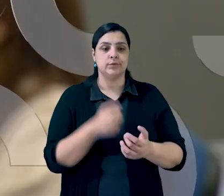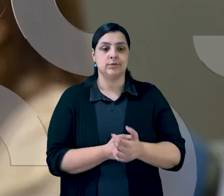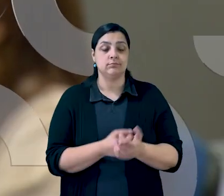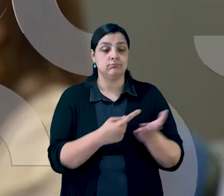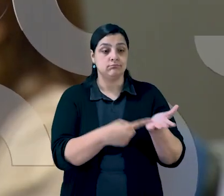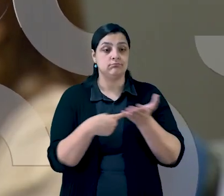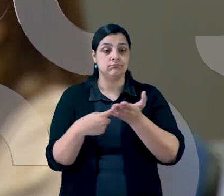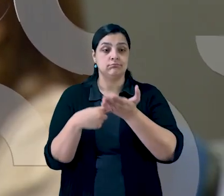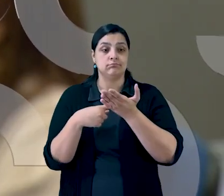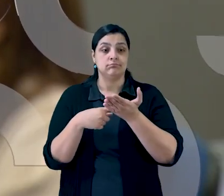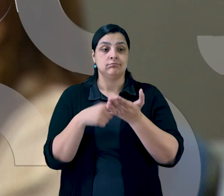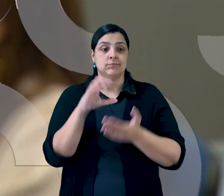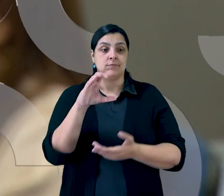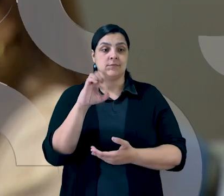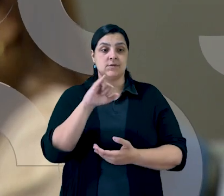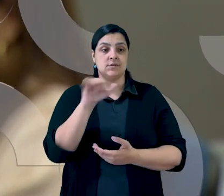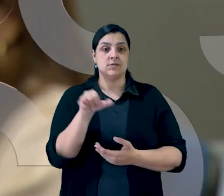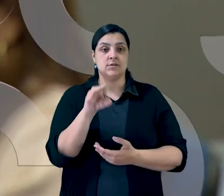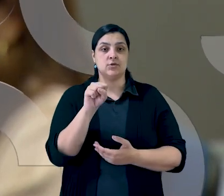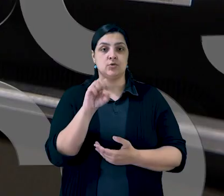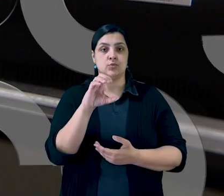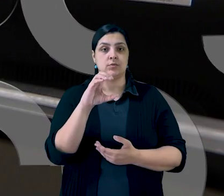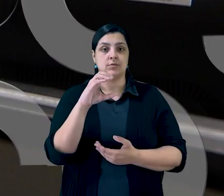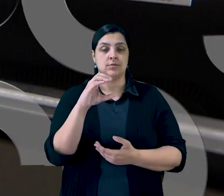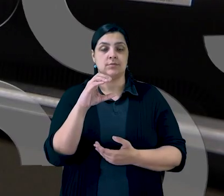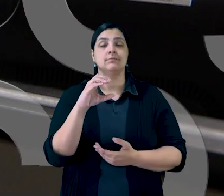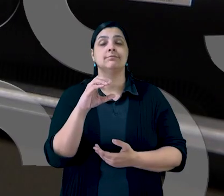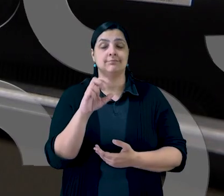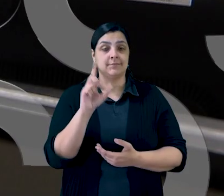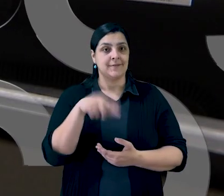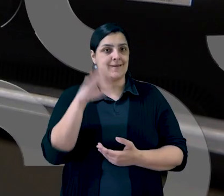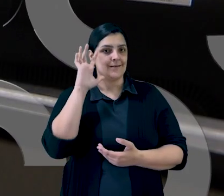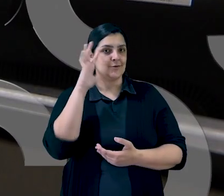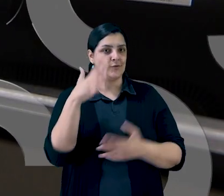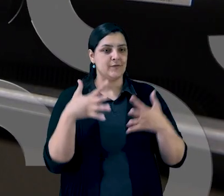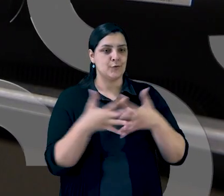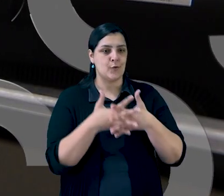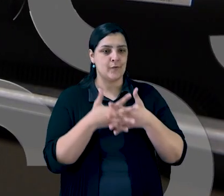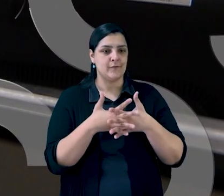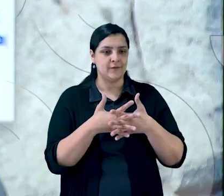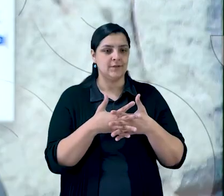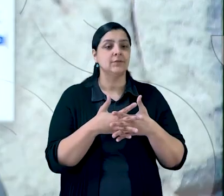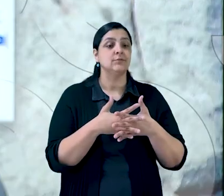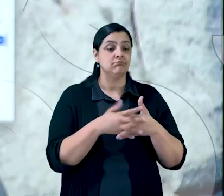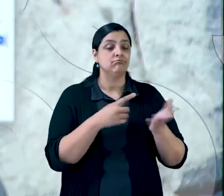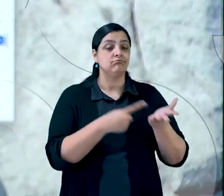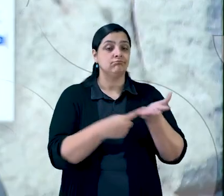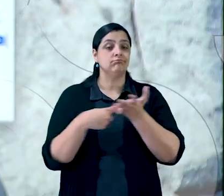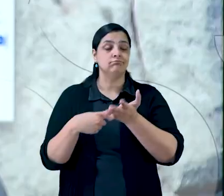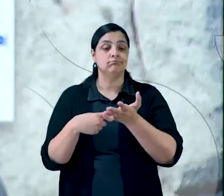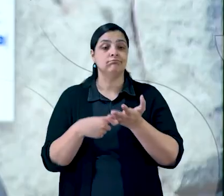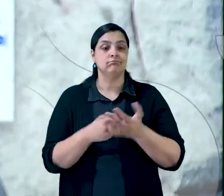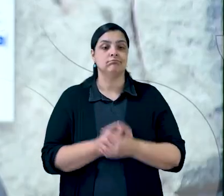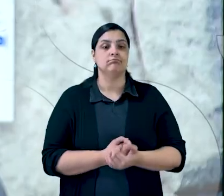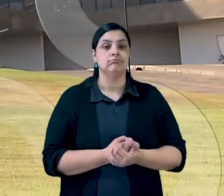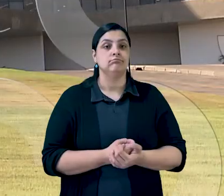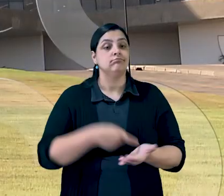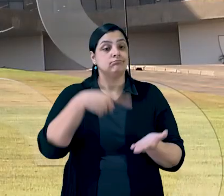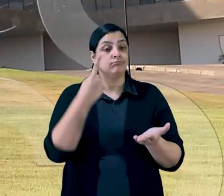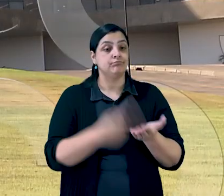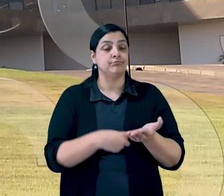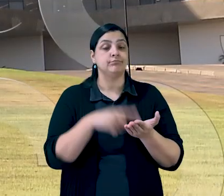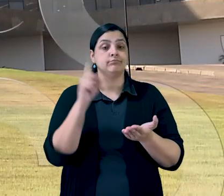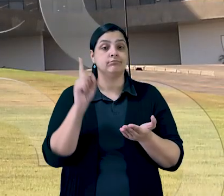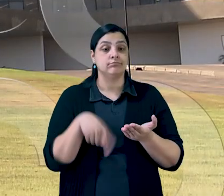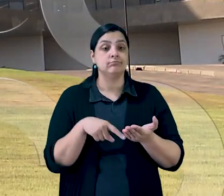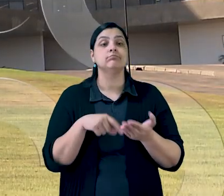A conciliação foi conduzida pelo Centro Judiciário de Métodos Consensuais de Solução de Conflitos do TST, o SEJUSC. O